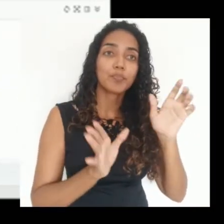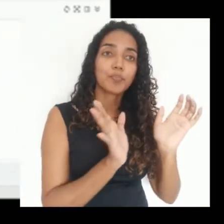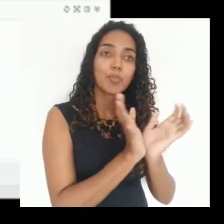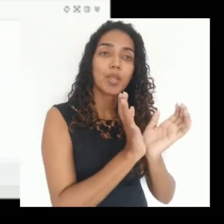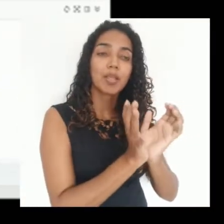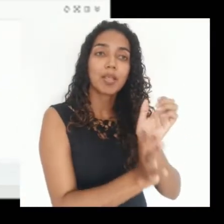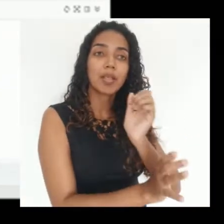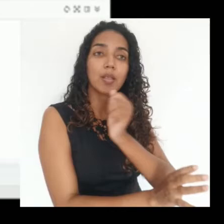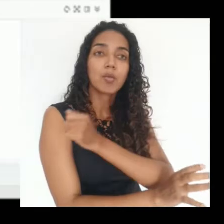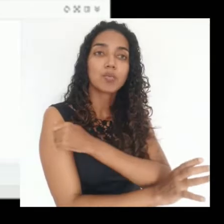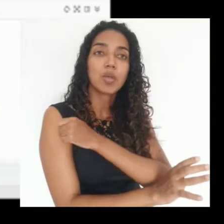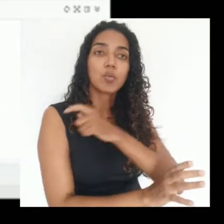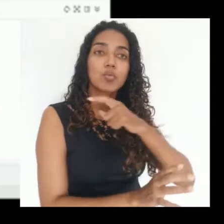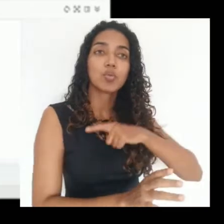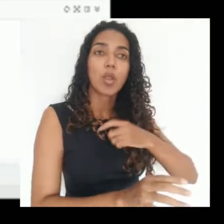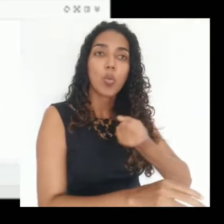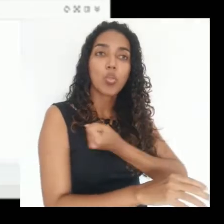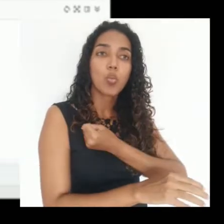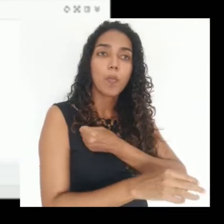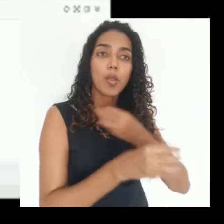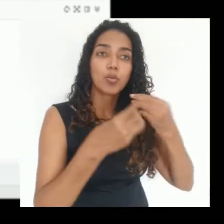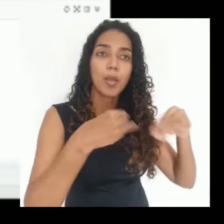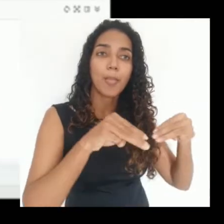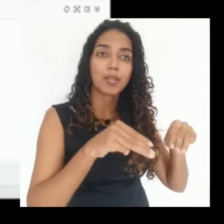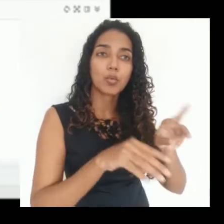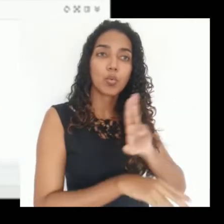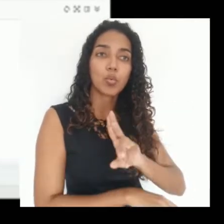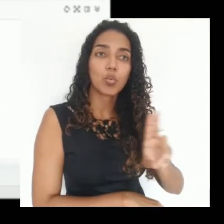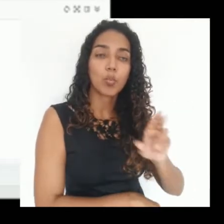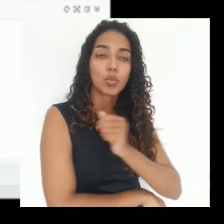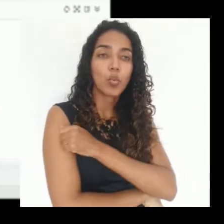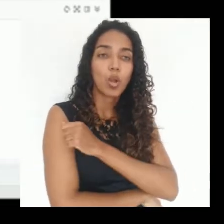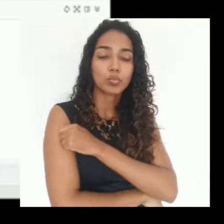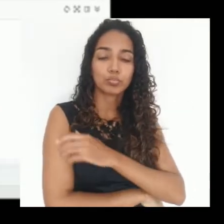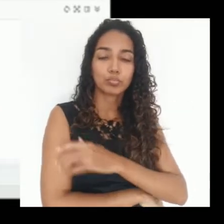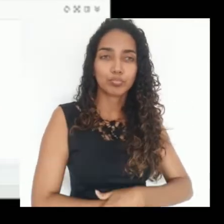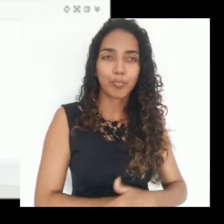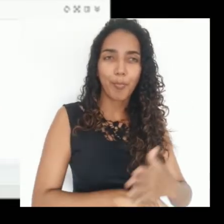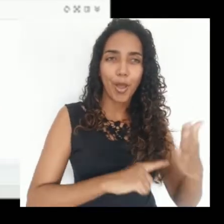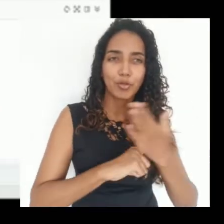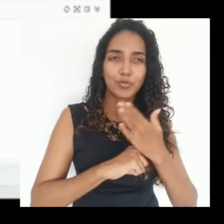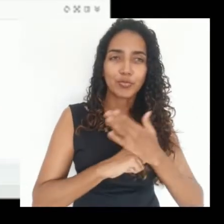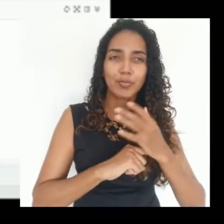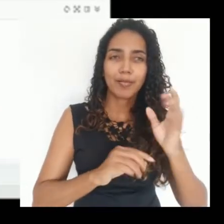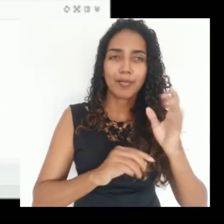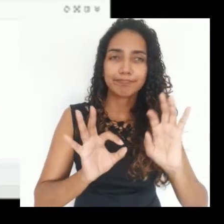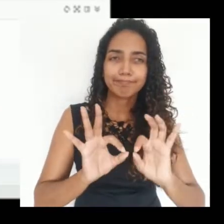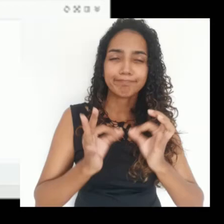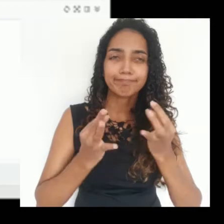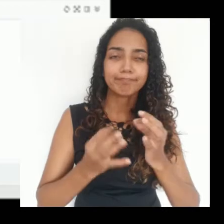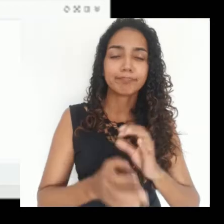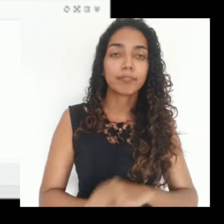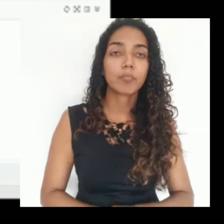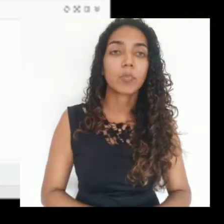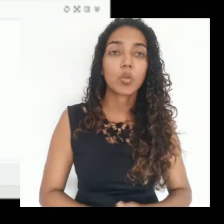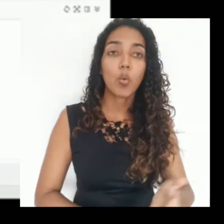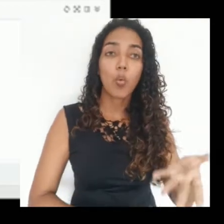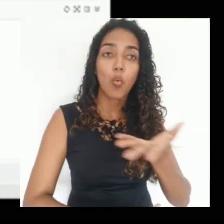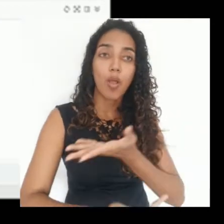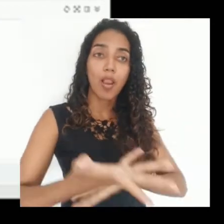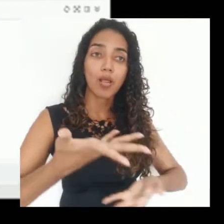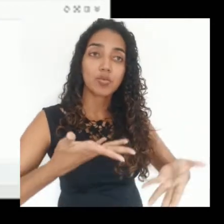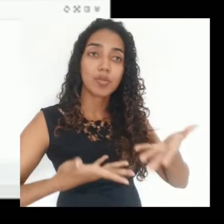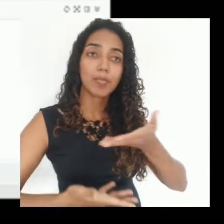para simplificar. Se vocês perceberem, o relacionamento de agregação, ele pode e deve ter um